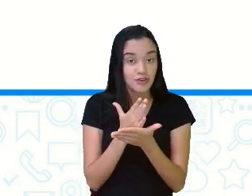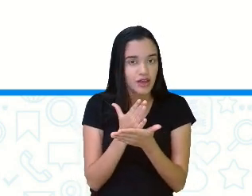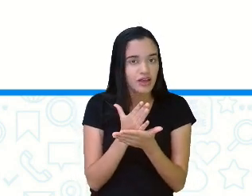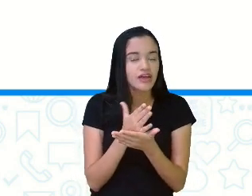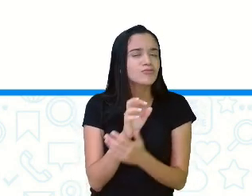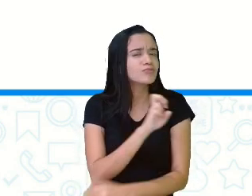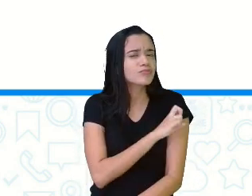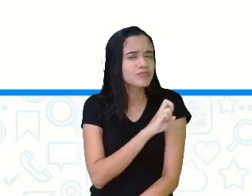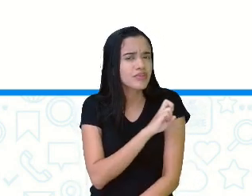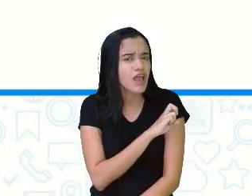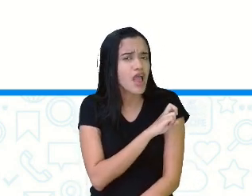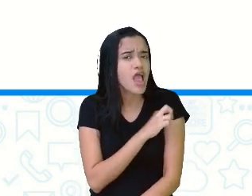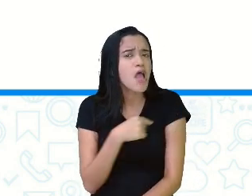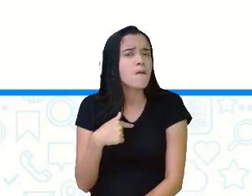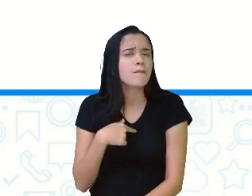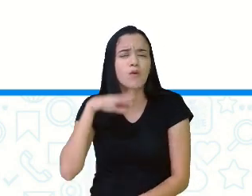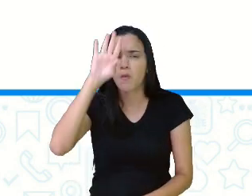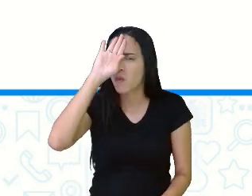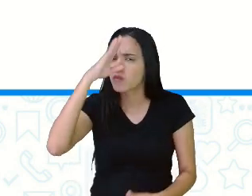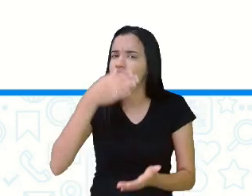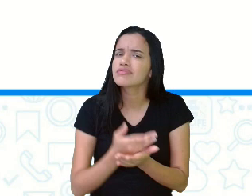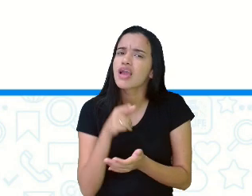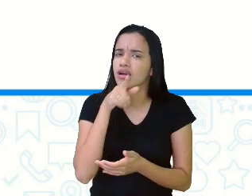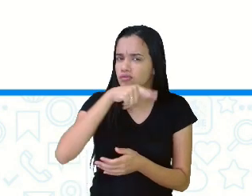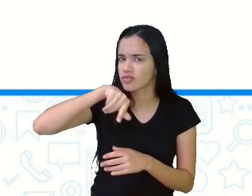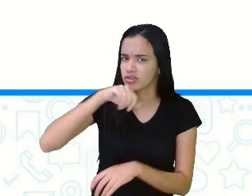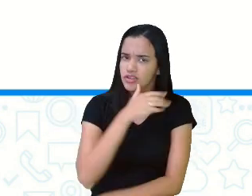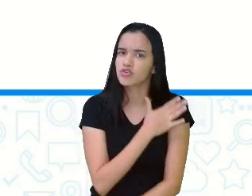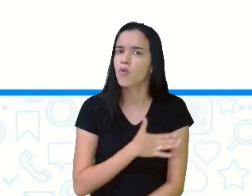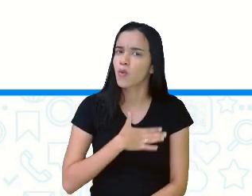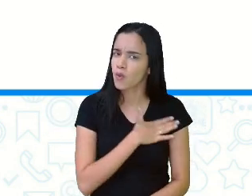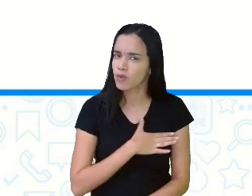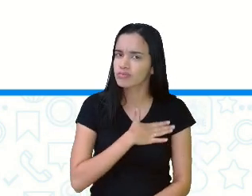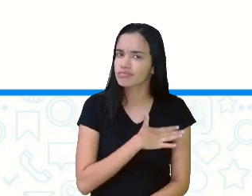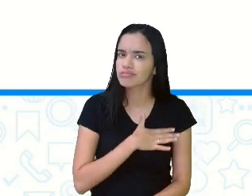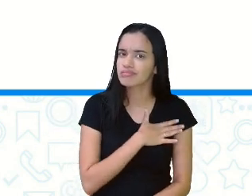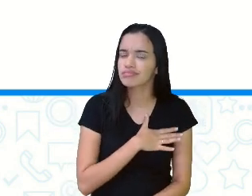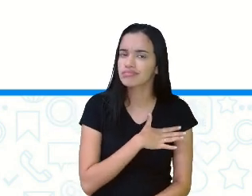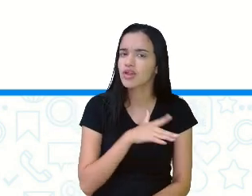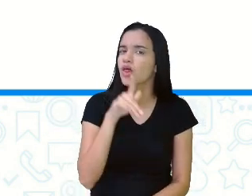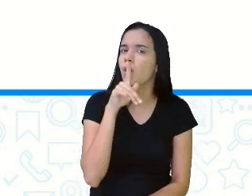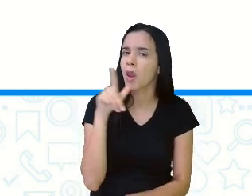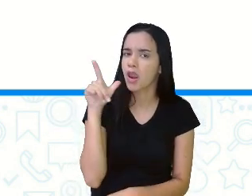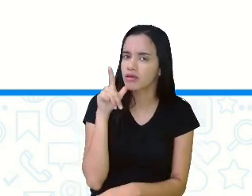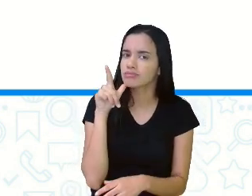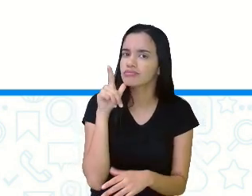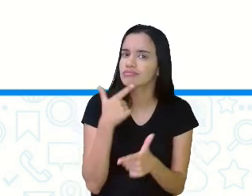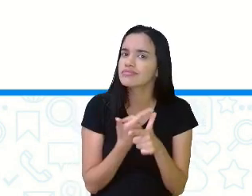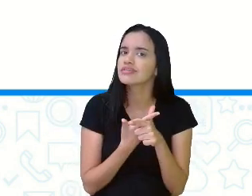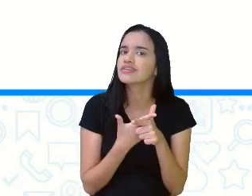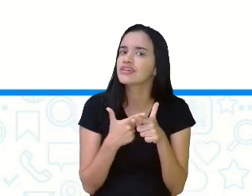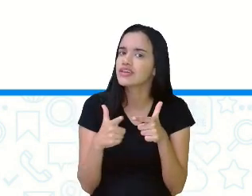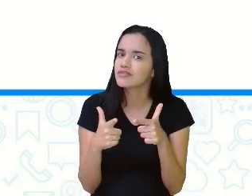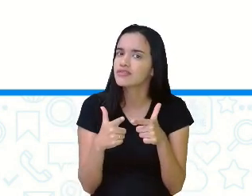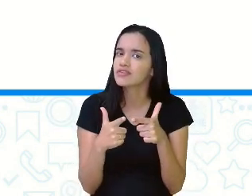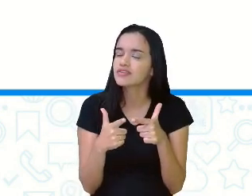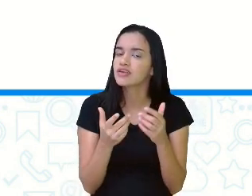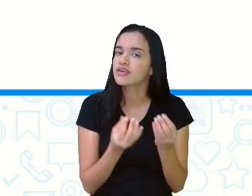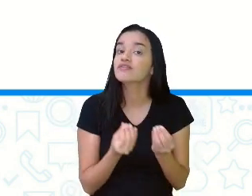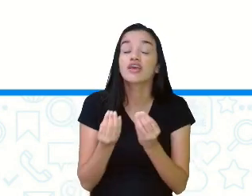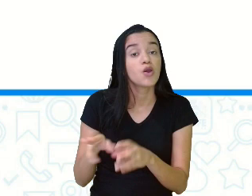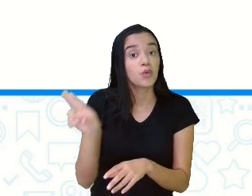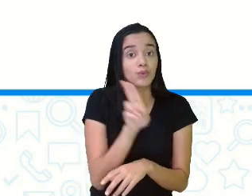ano? Eu posso confiar que vocês gostam de dividir os lanchinhos de vocês, né? Pois bem, a gente